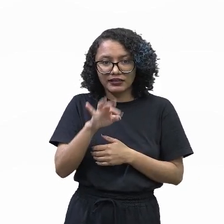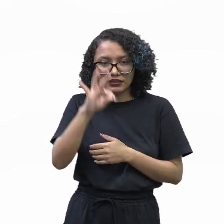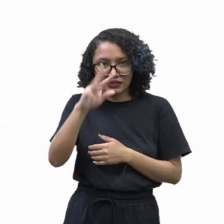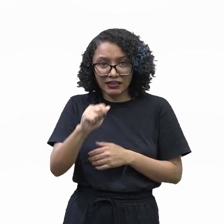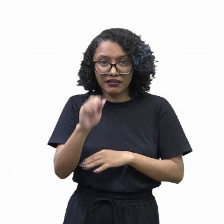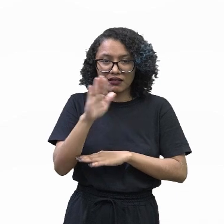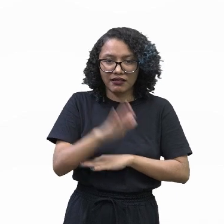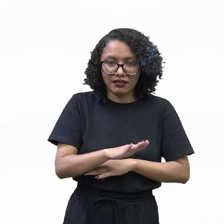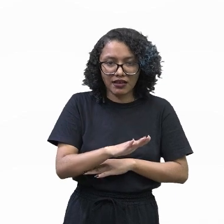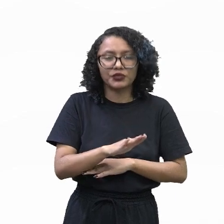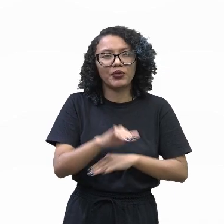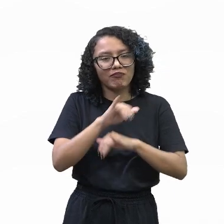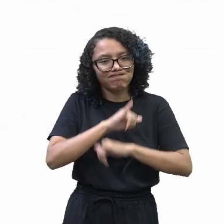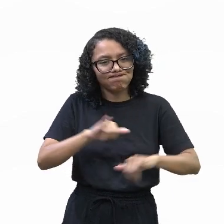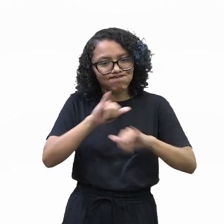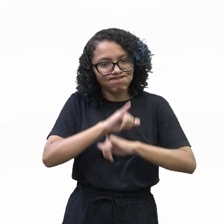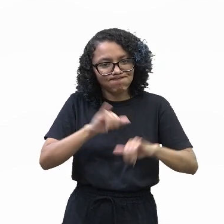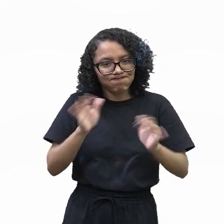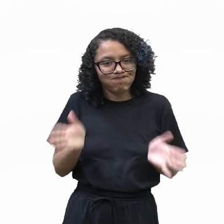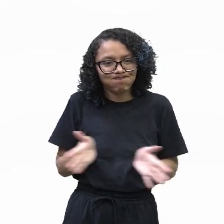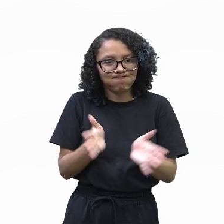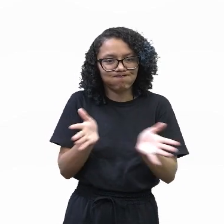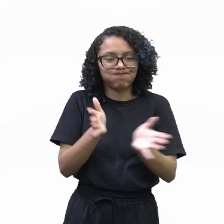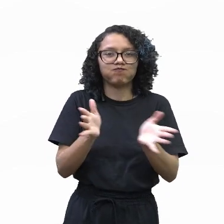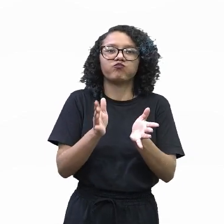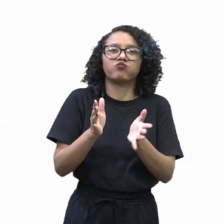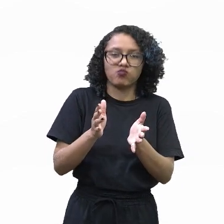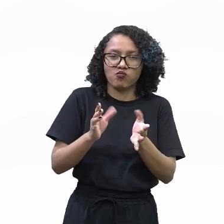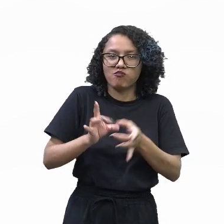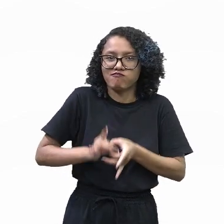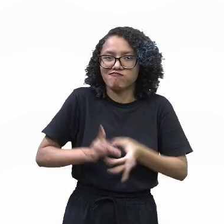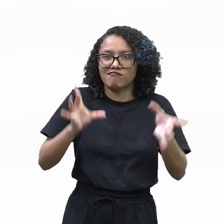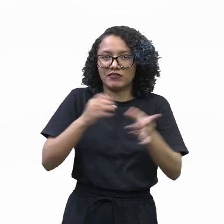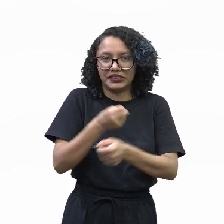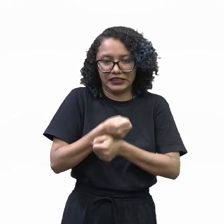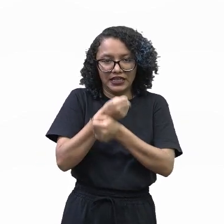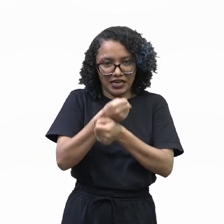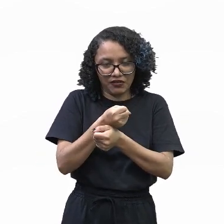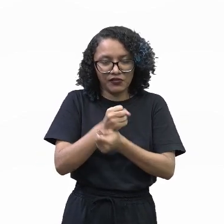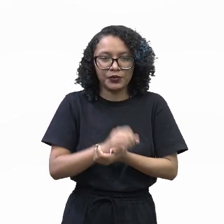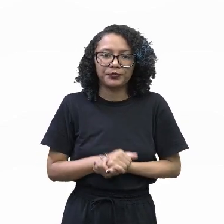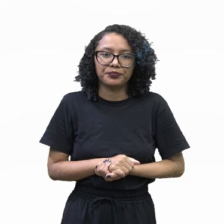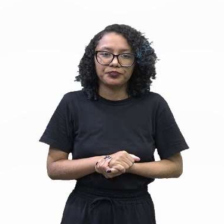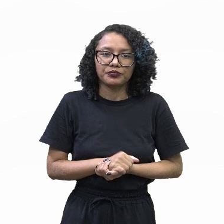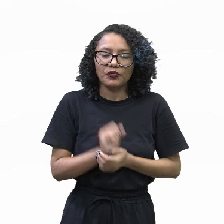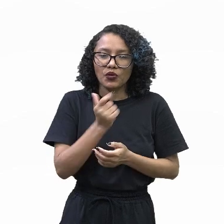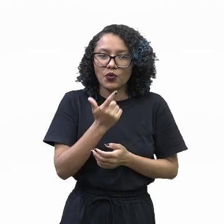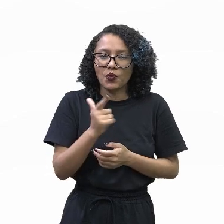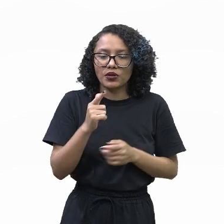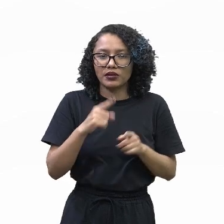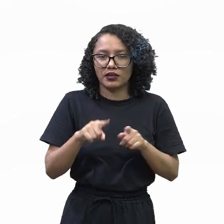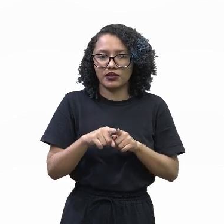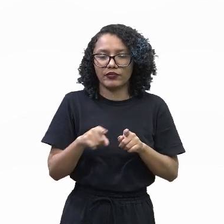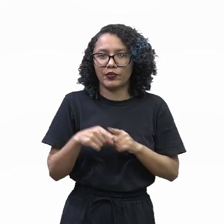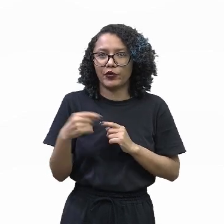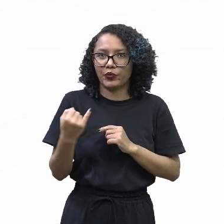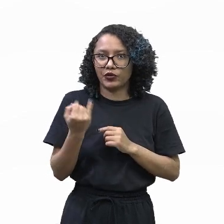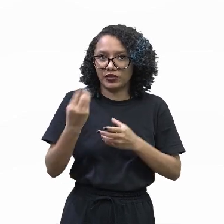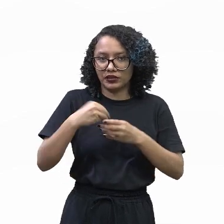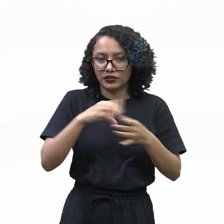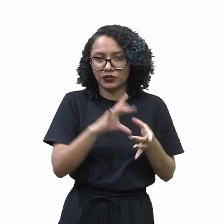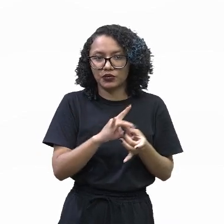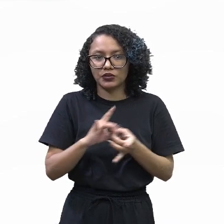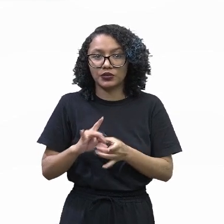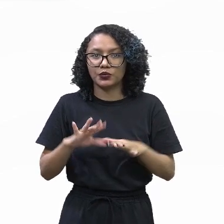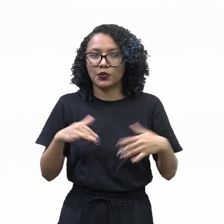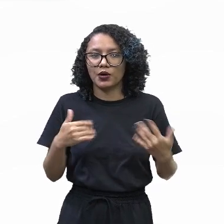causa abolicionista. Uma outra pessoa importante, nesse momento aí de movimento abolicionista é